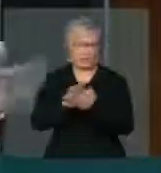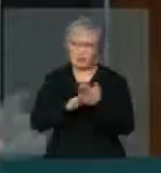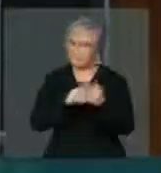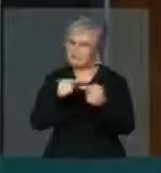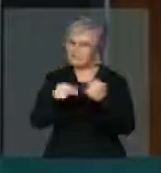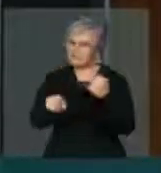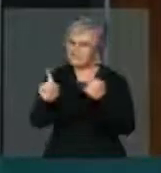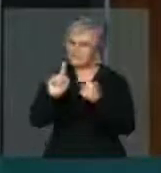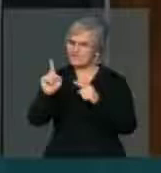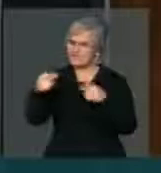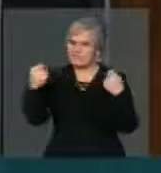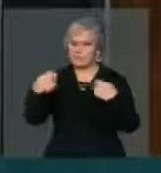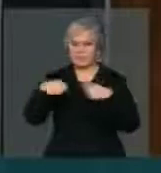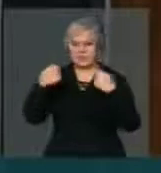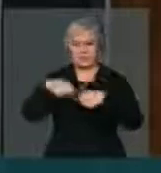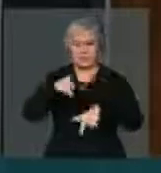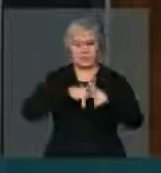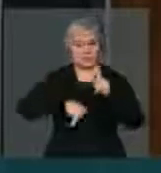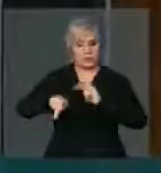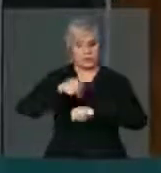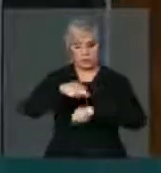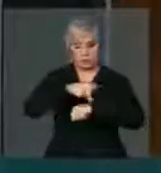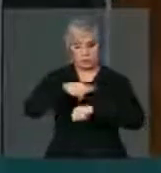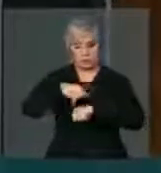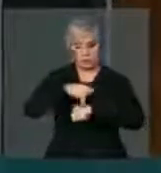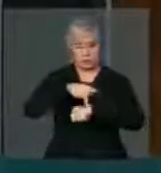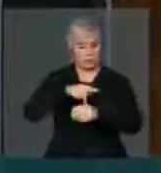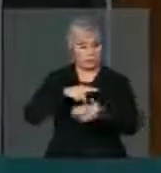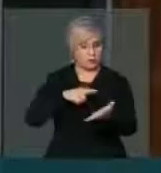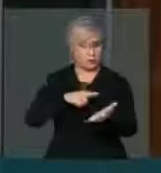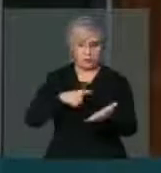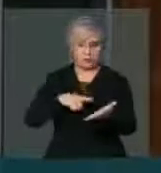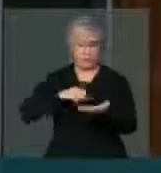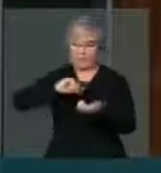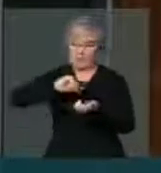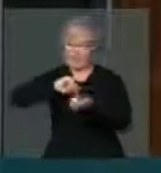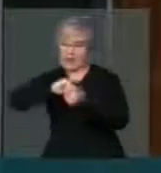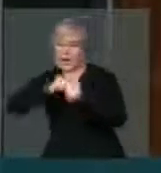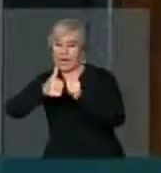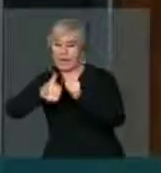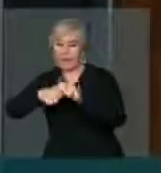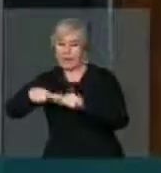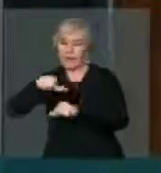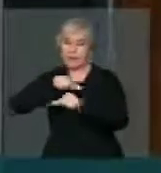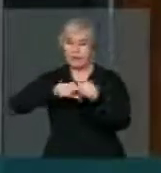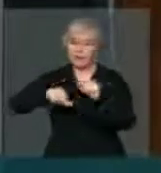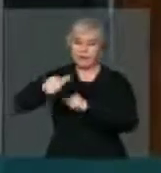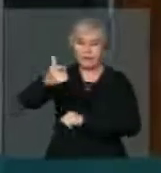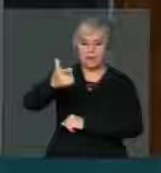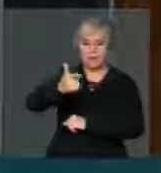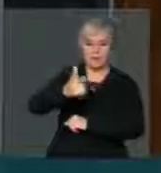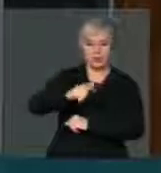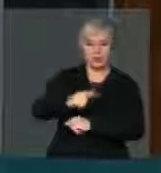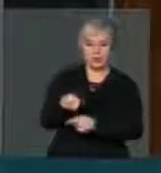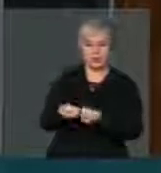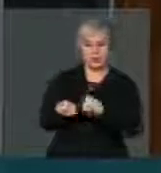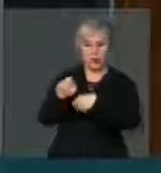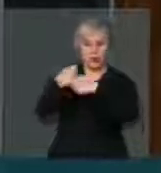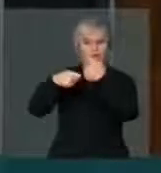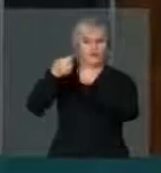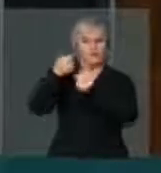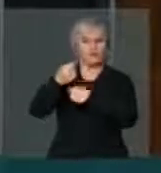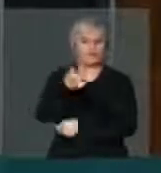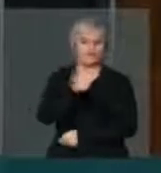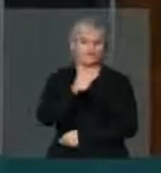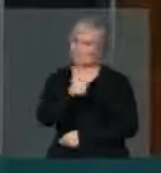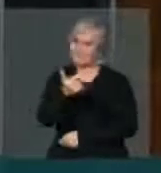à necessidade que o país tem de readaptar-se a um dinamismo econômico